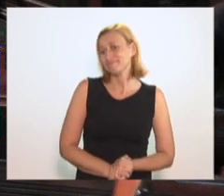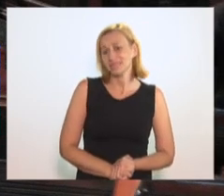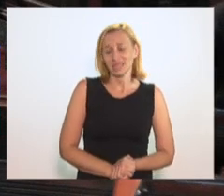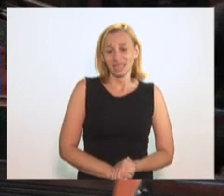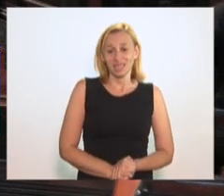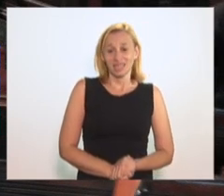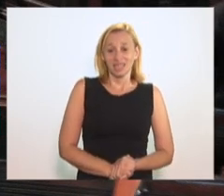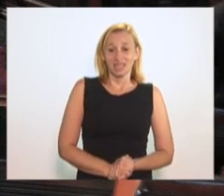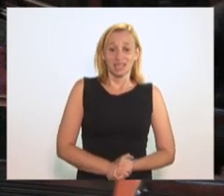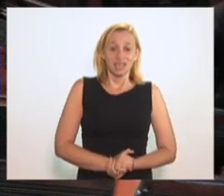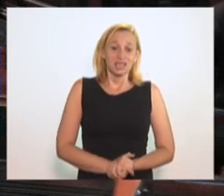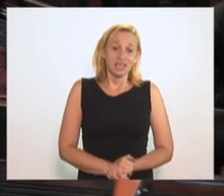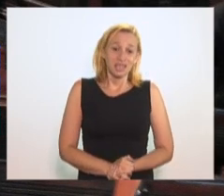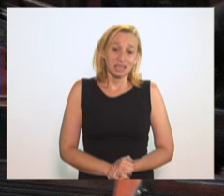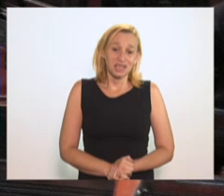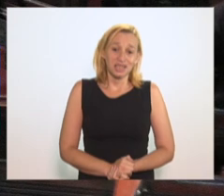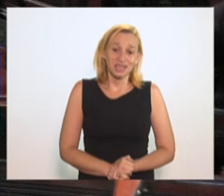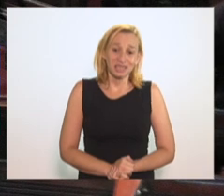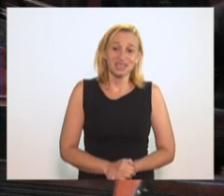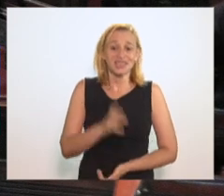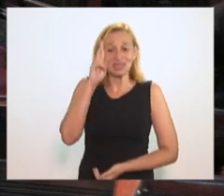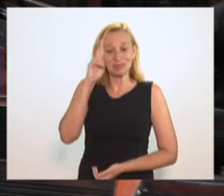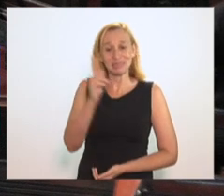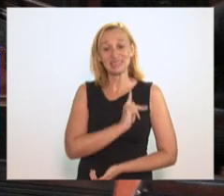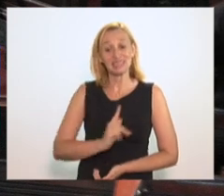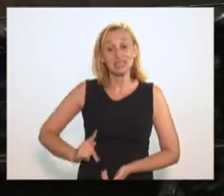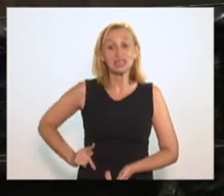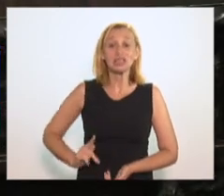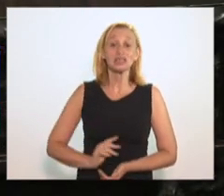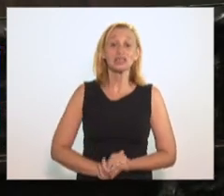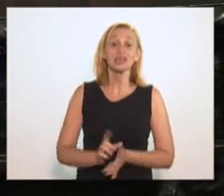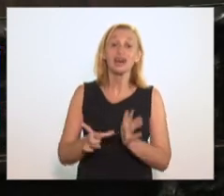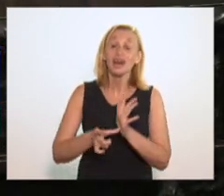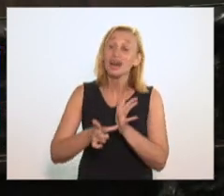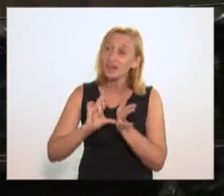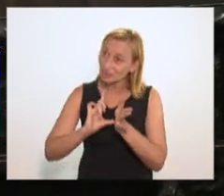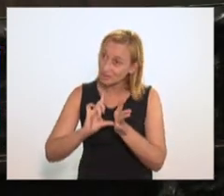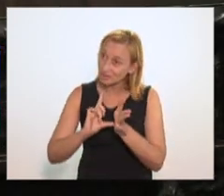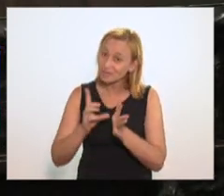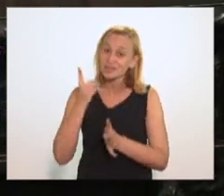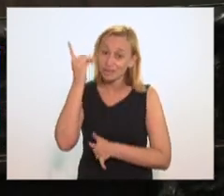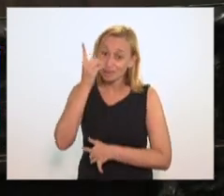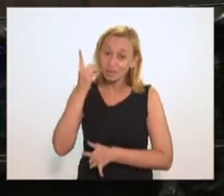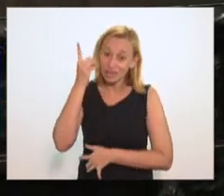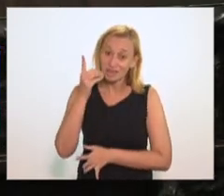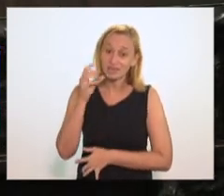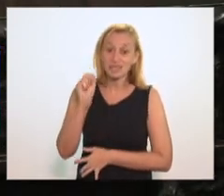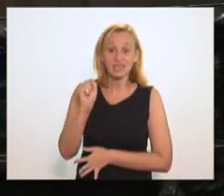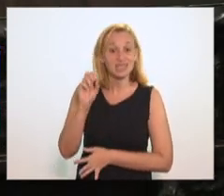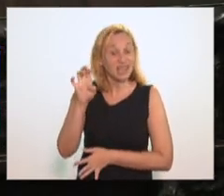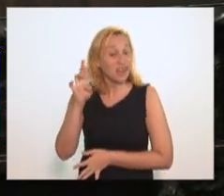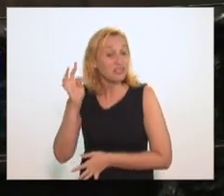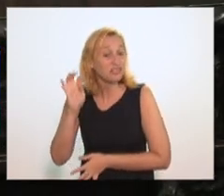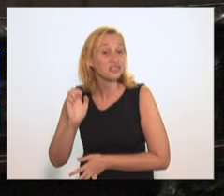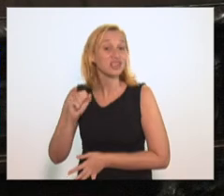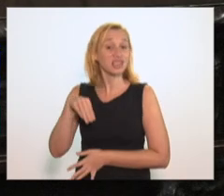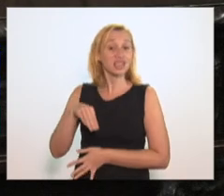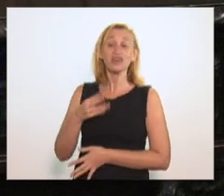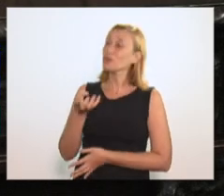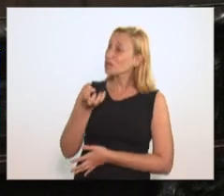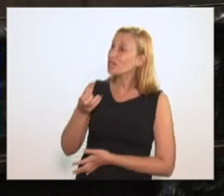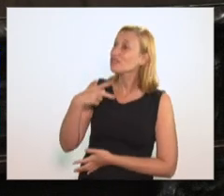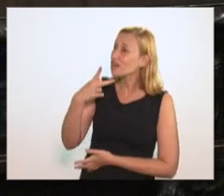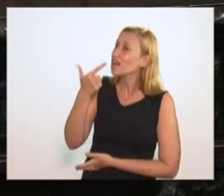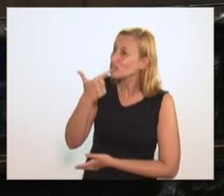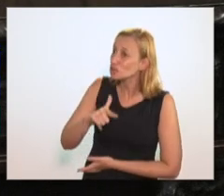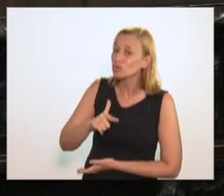senhor deputado Marcio senhor presidente eu antes antes do deputado Serafini eu queria apenas dizer mais